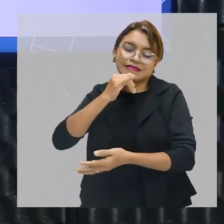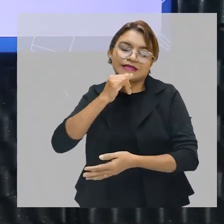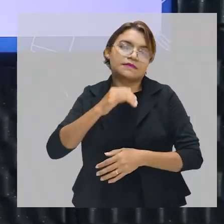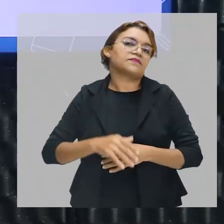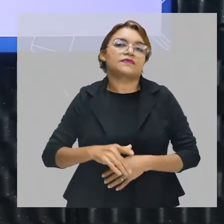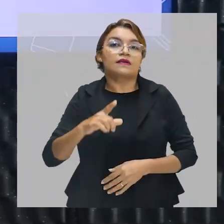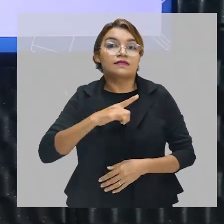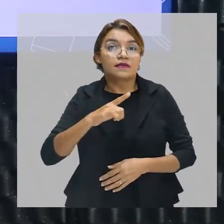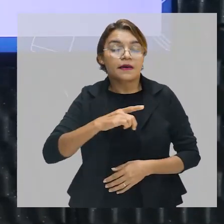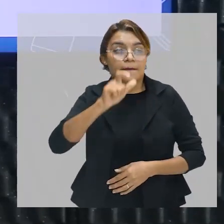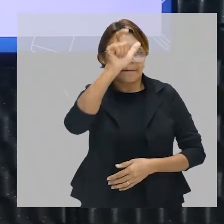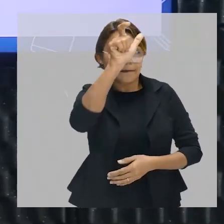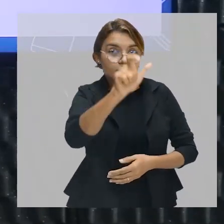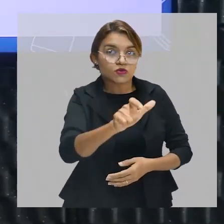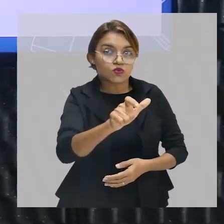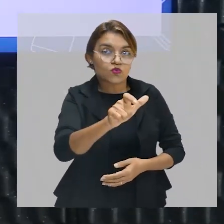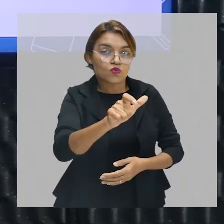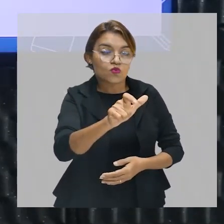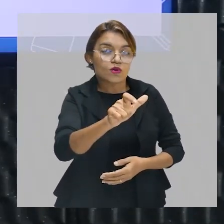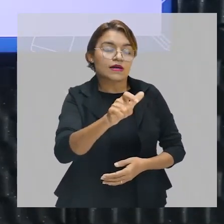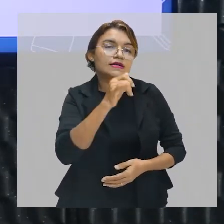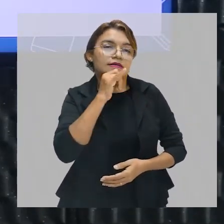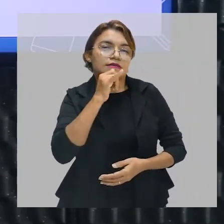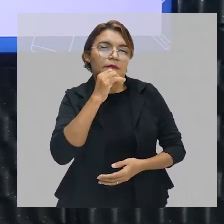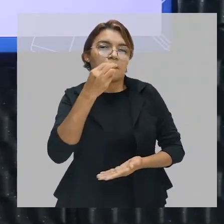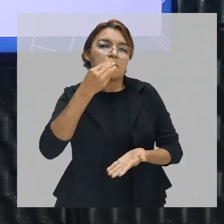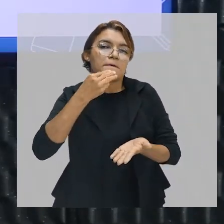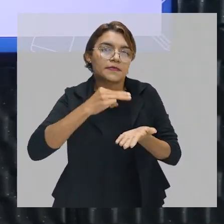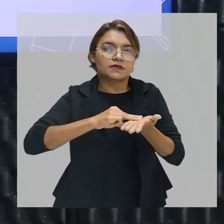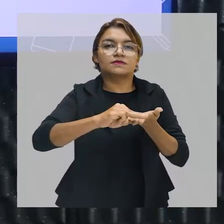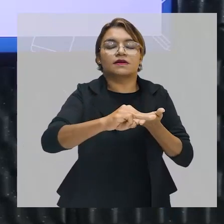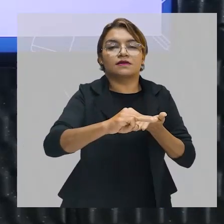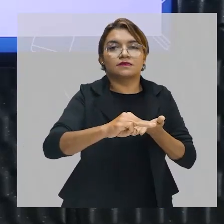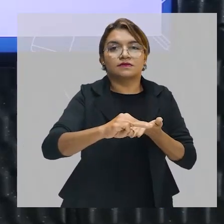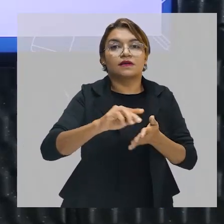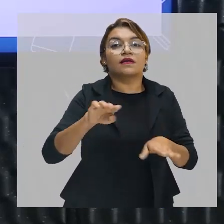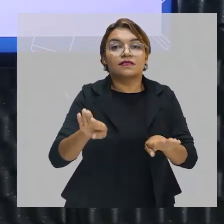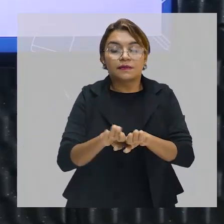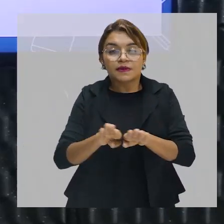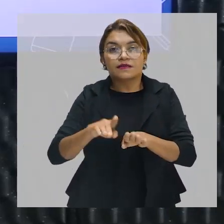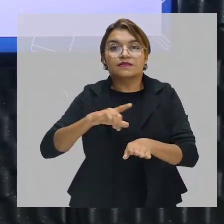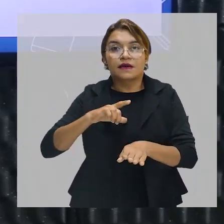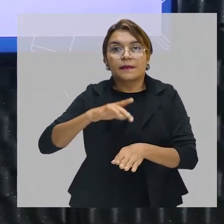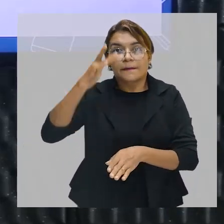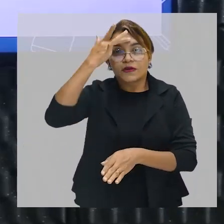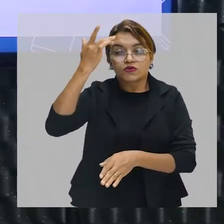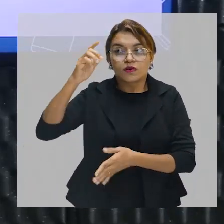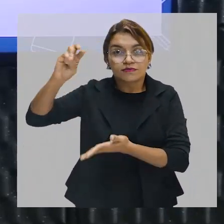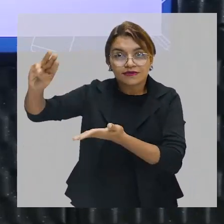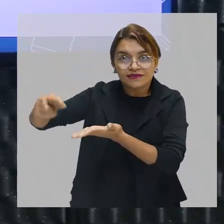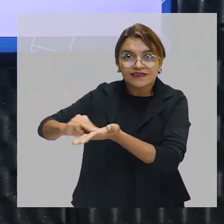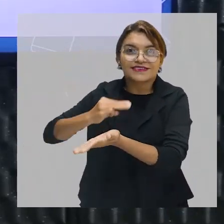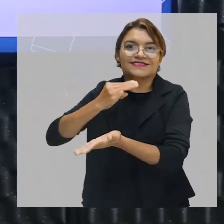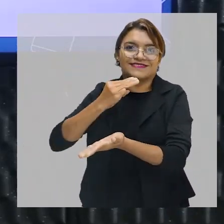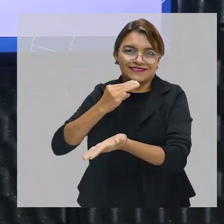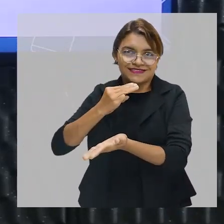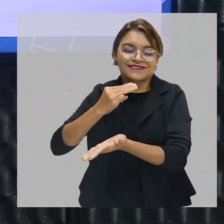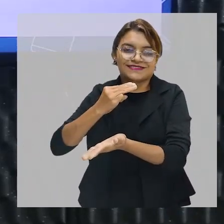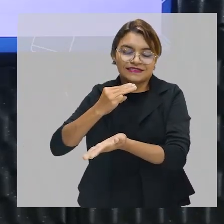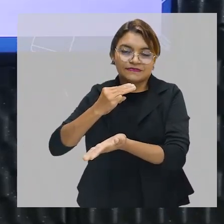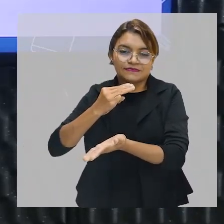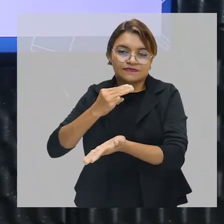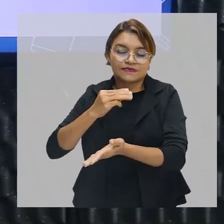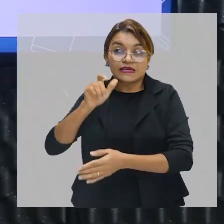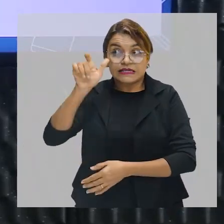está enviando uma mensagem e temos alguém que vai receber essa mensagem. Aquele que